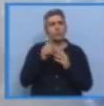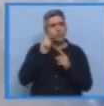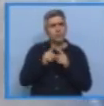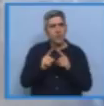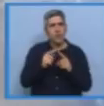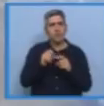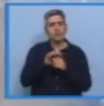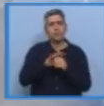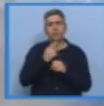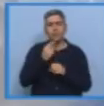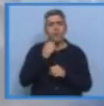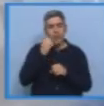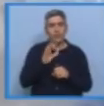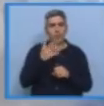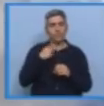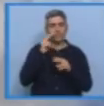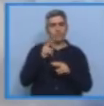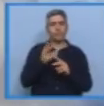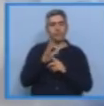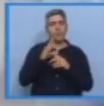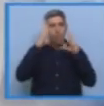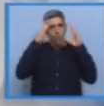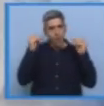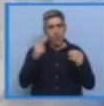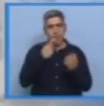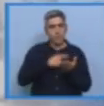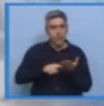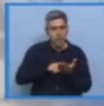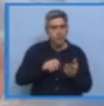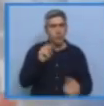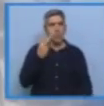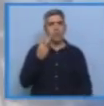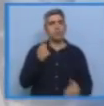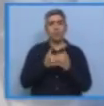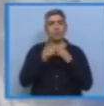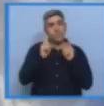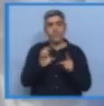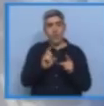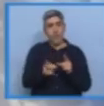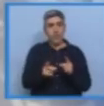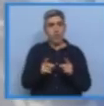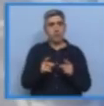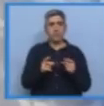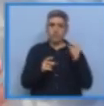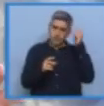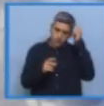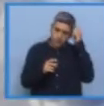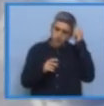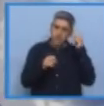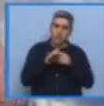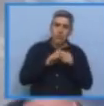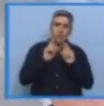sentido. Ora, quando nós olhamos para o caso da Holanda, da Bélgica, todos começaram assim, com casos